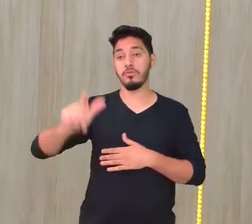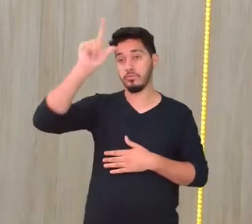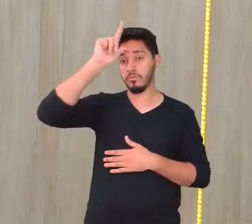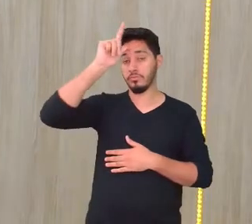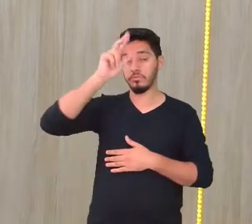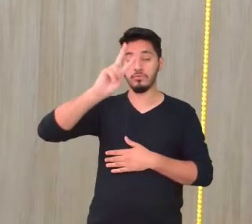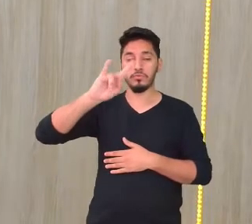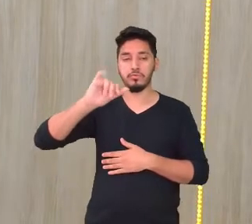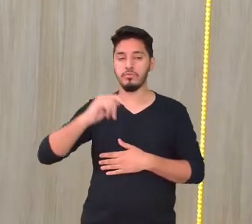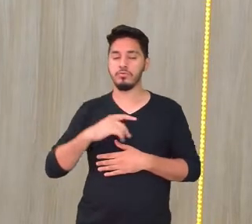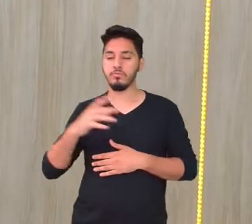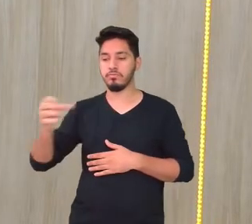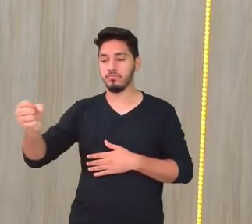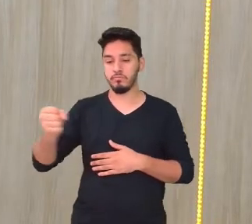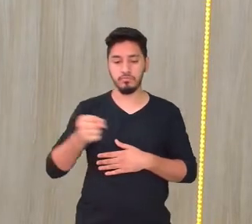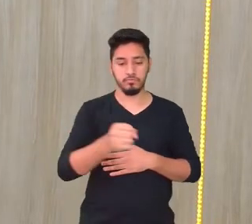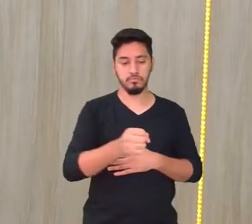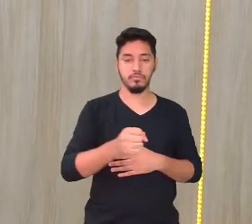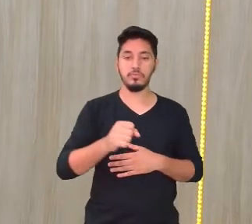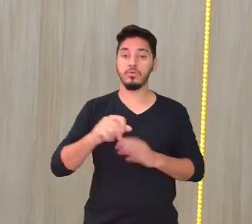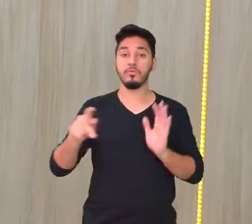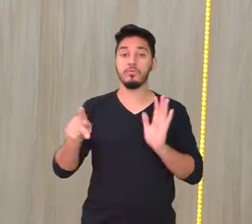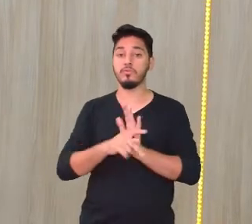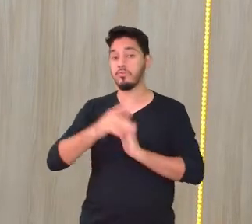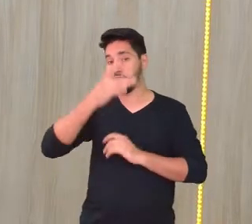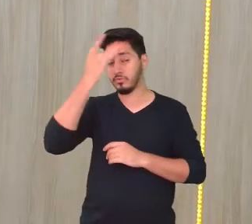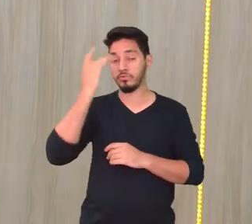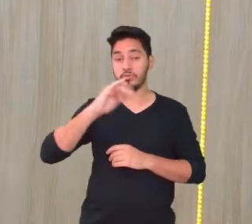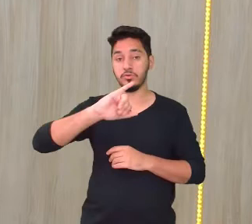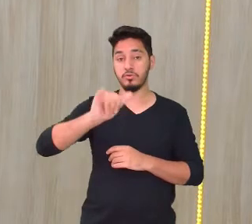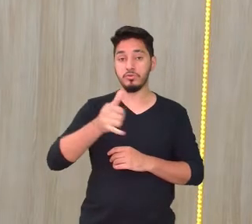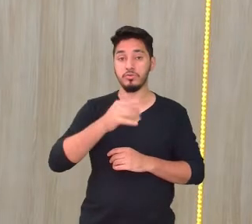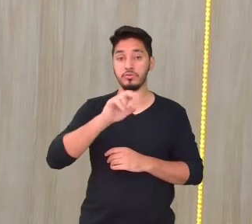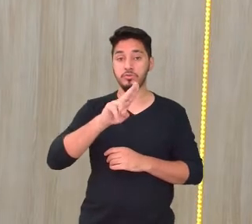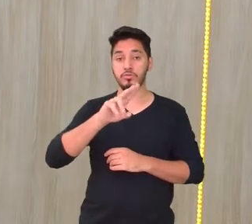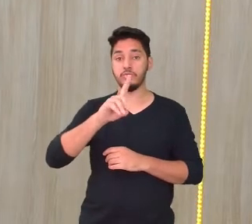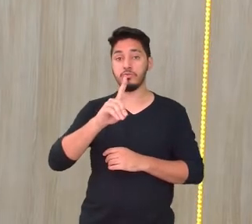vão confinar ali a população judaica, né? Então,